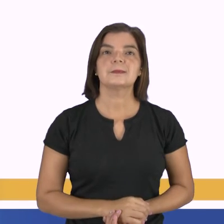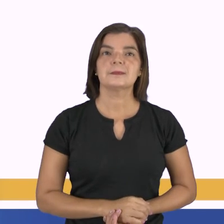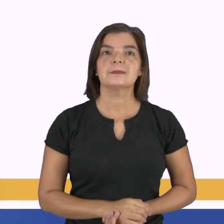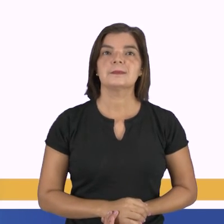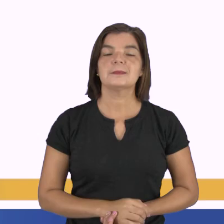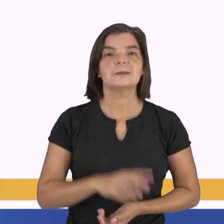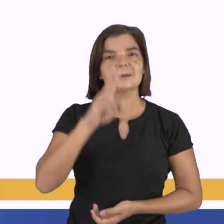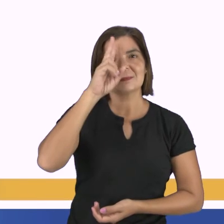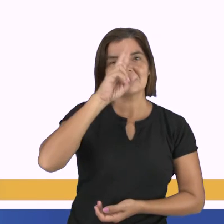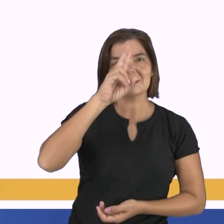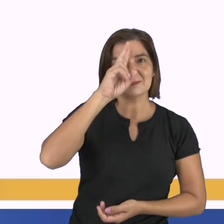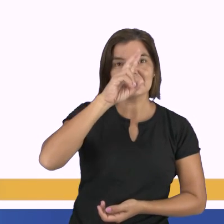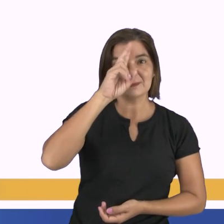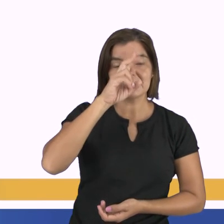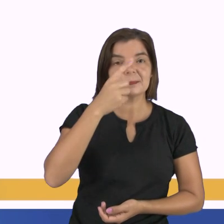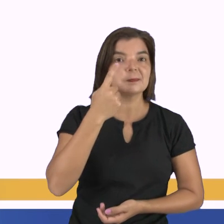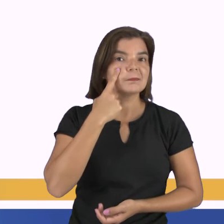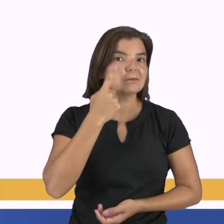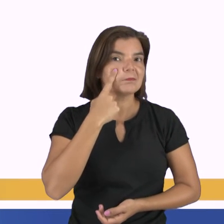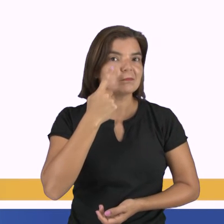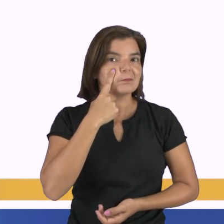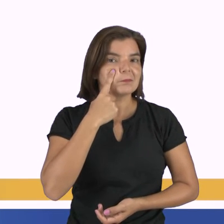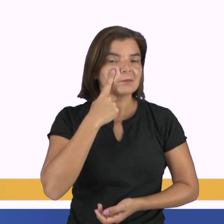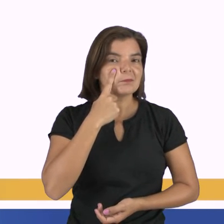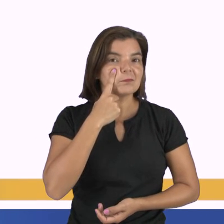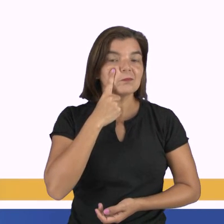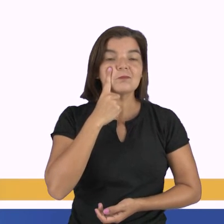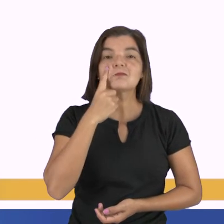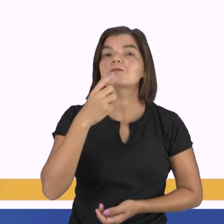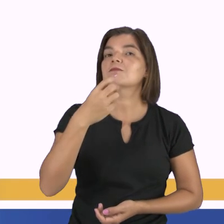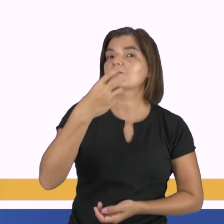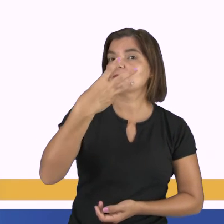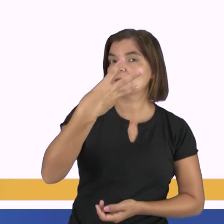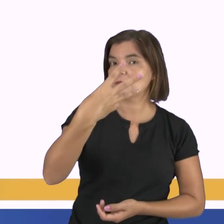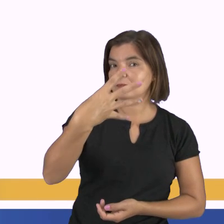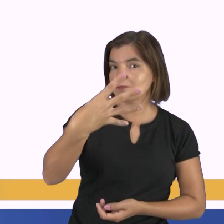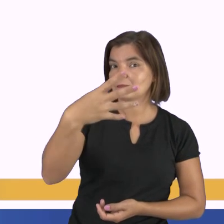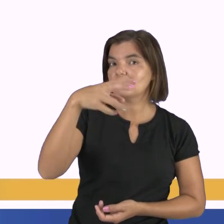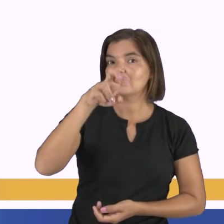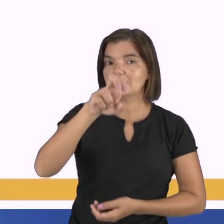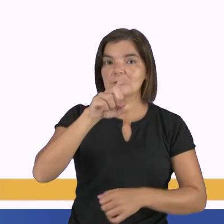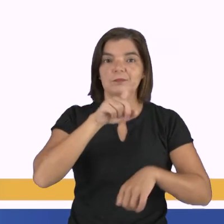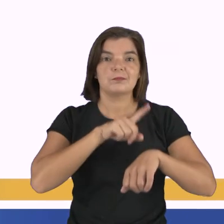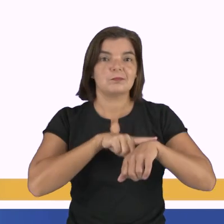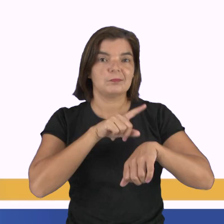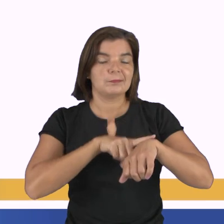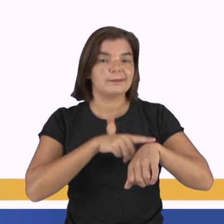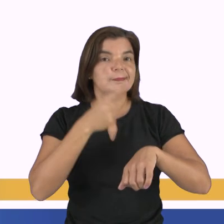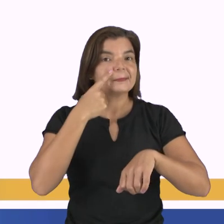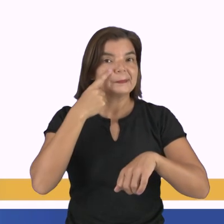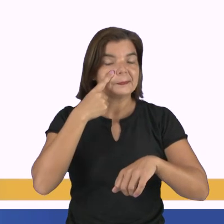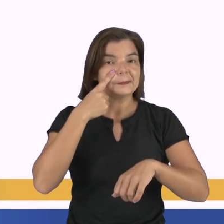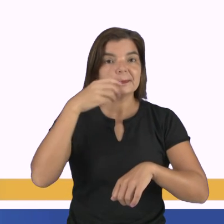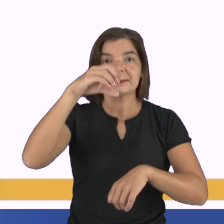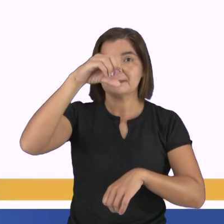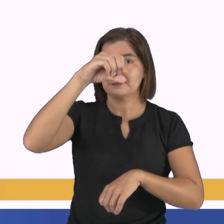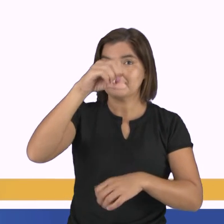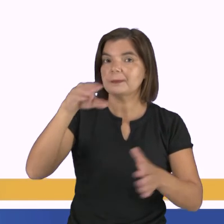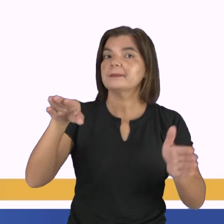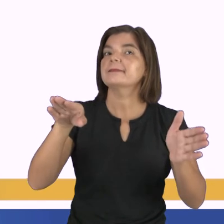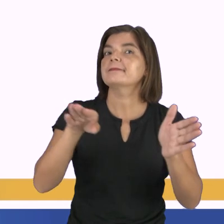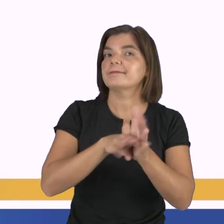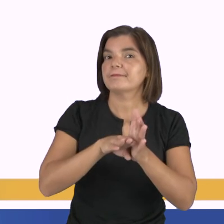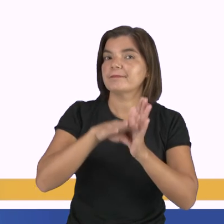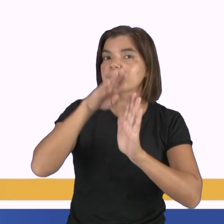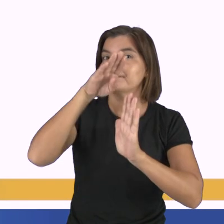8:45. Lembra, quando você vê o minuto 45 nas horas, você vai ver que vai falar a hora que vai